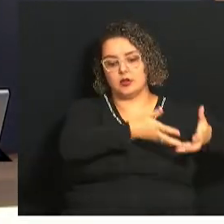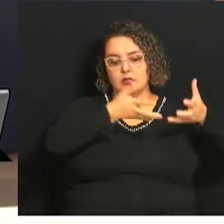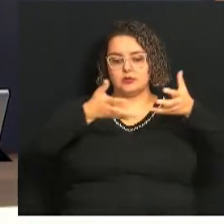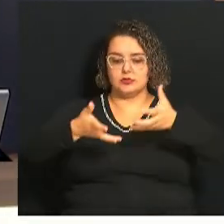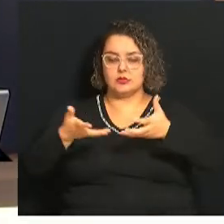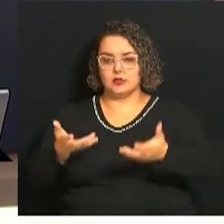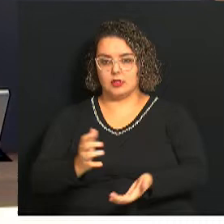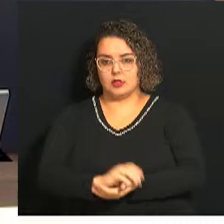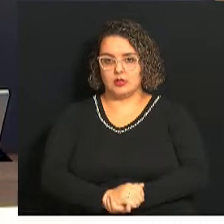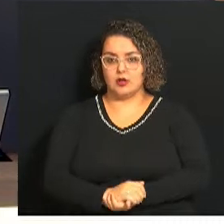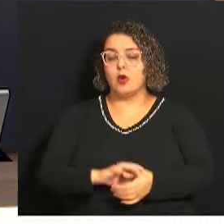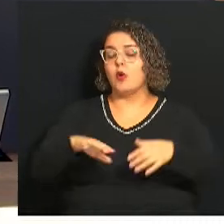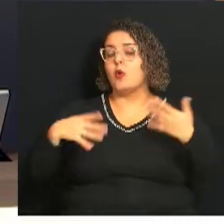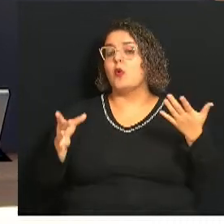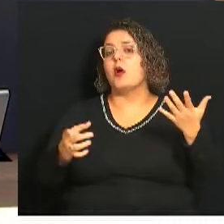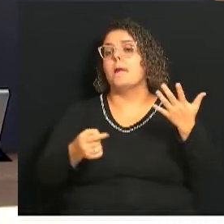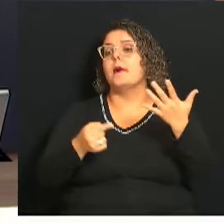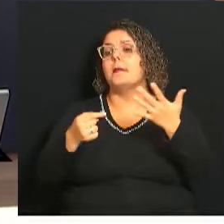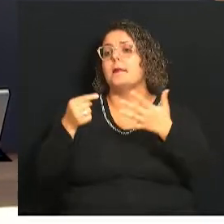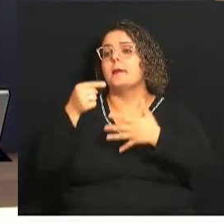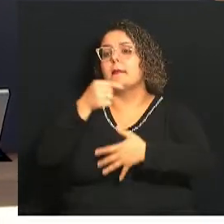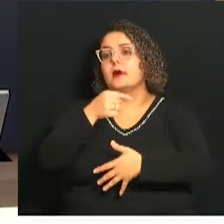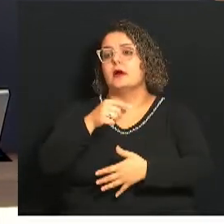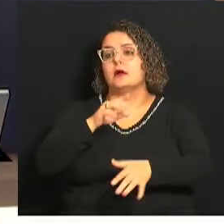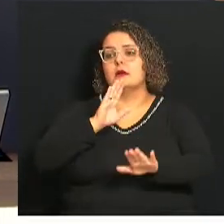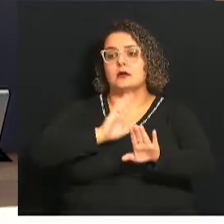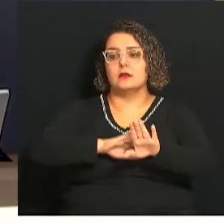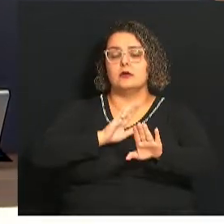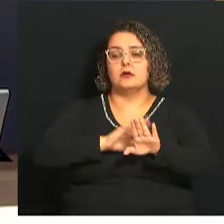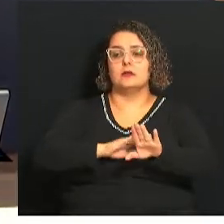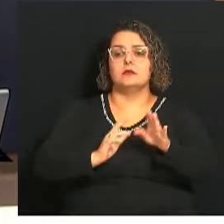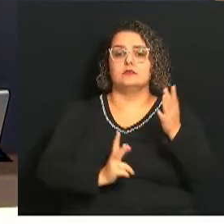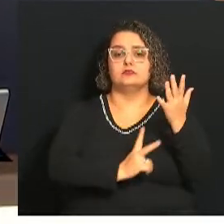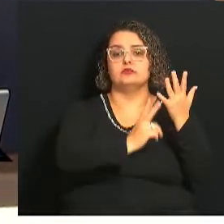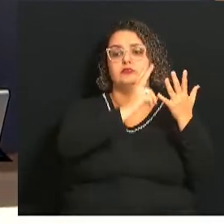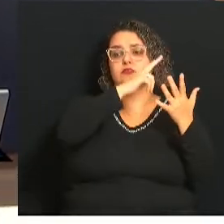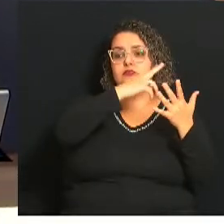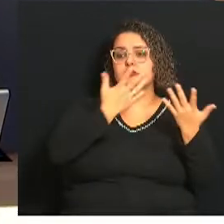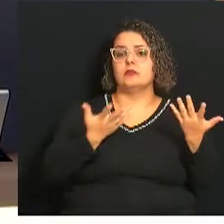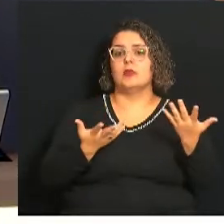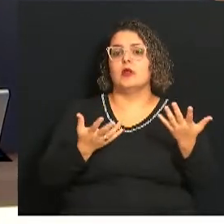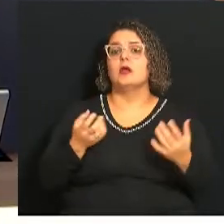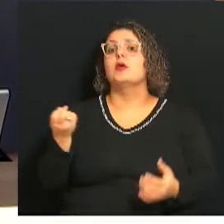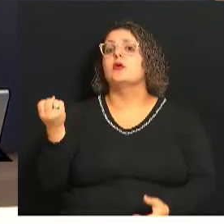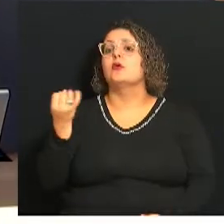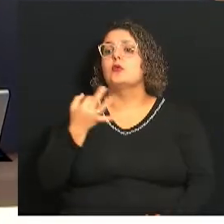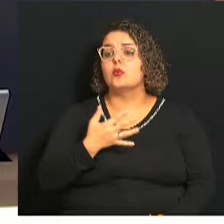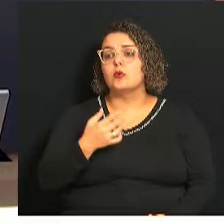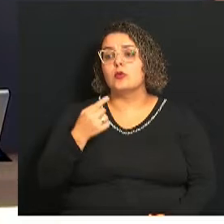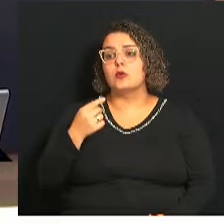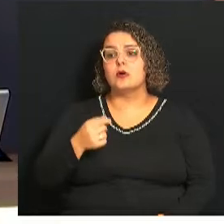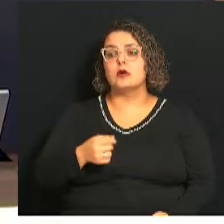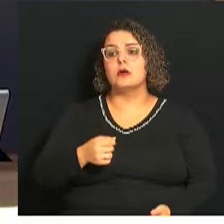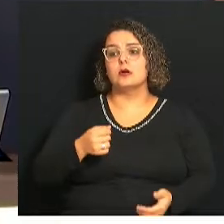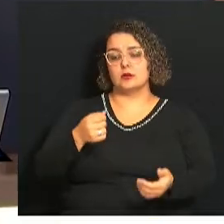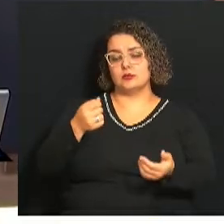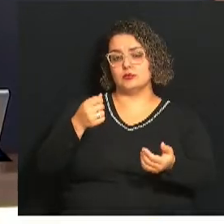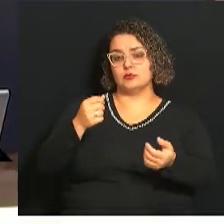Qual é o critério para a execução das podas e qual a quantidade mensal desse